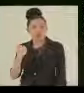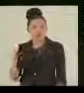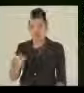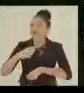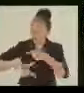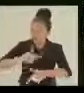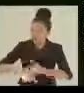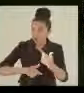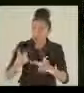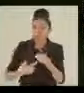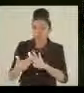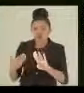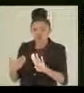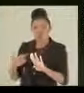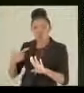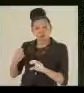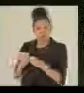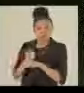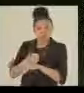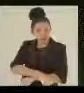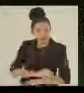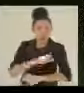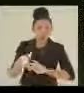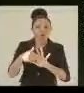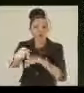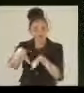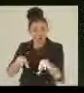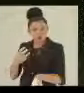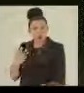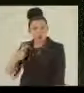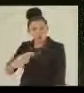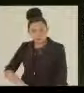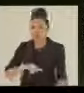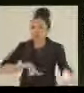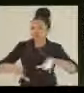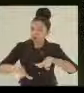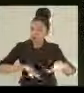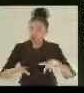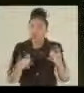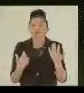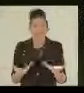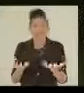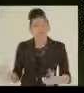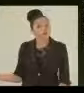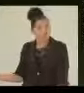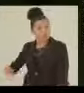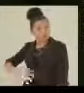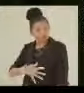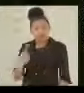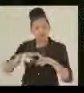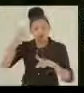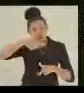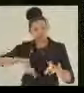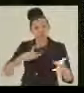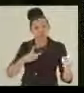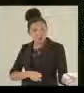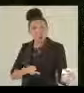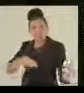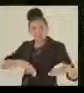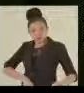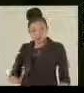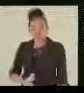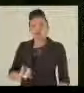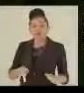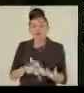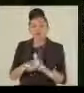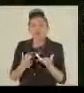deputado federal Pedro Fernandes, um grande trabalho feito nos últimos 20 anos em todo o estado do Maranhão. Um trabalho que queremos